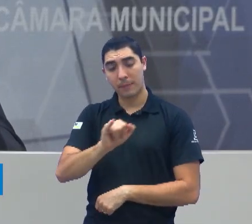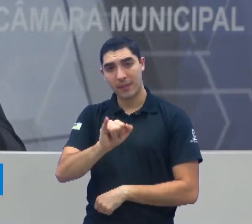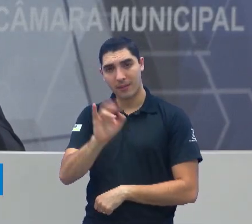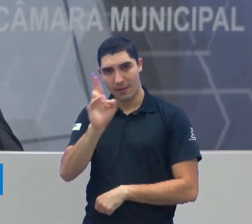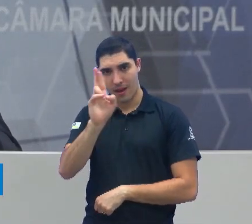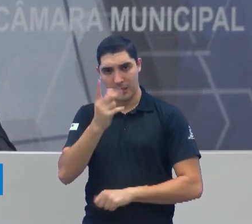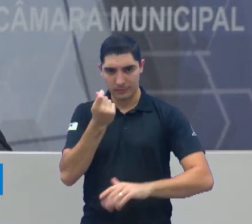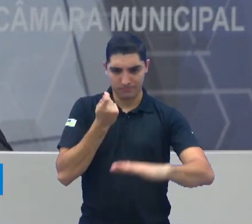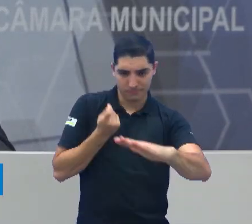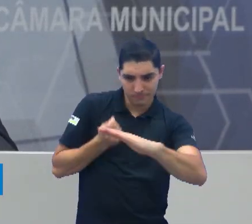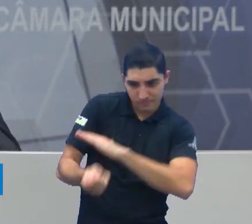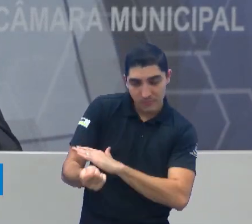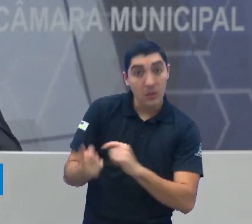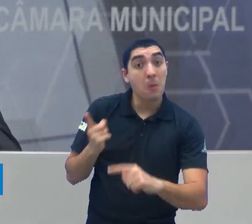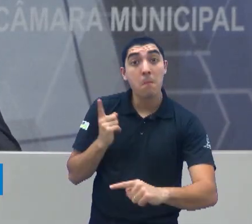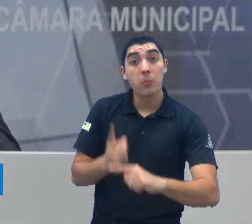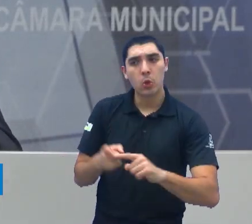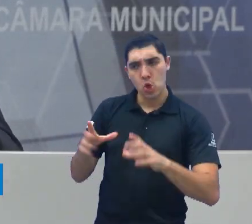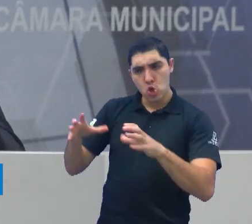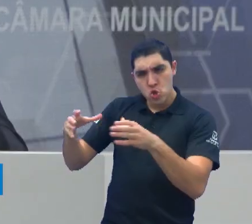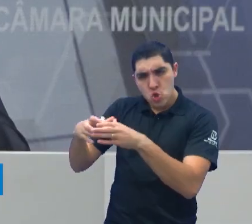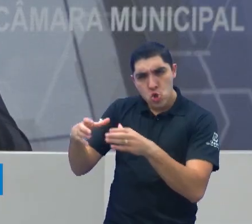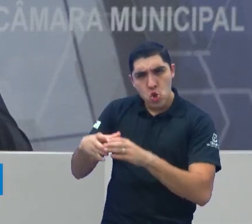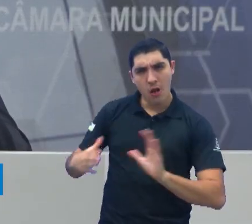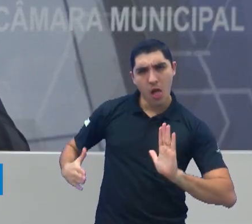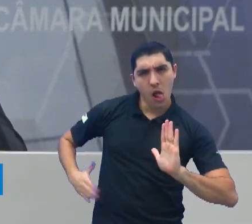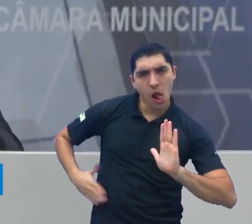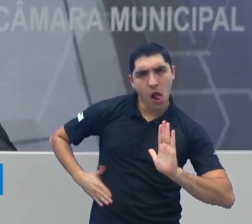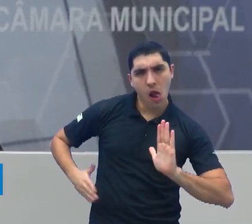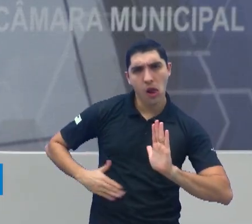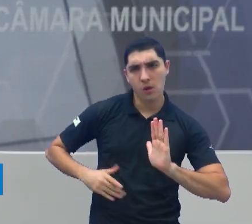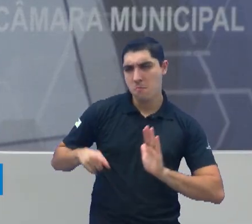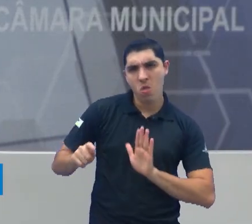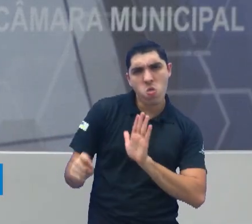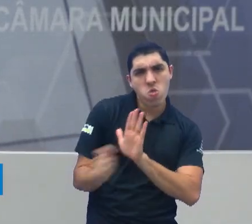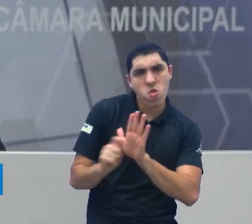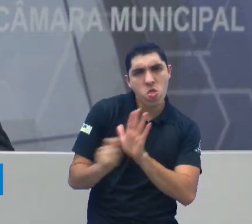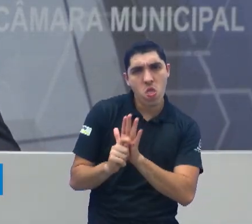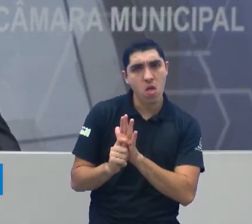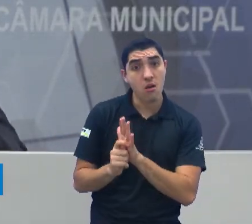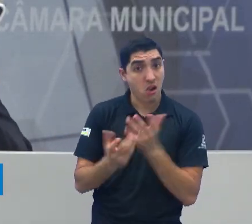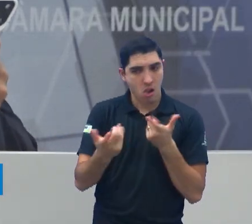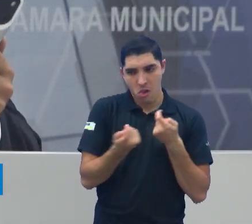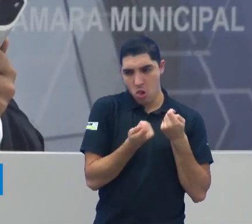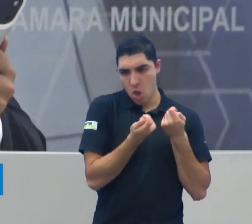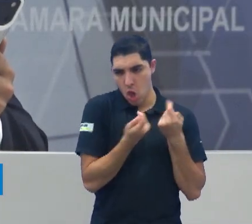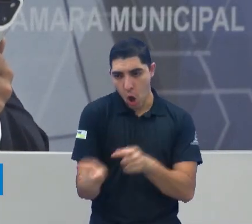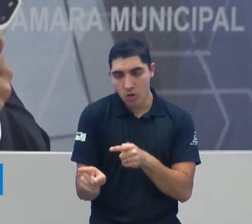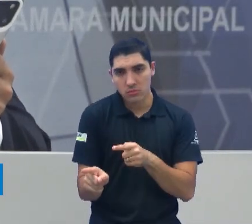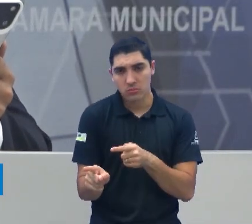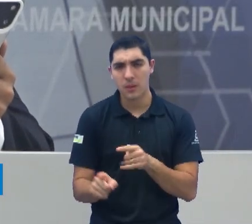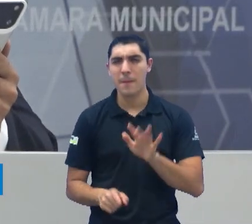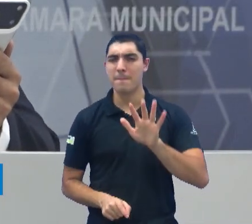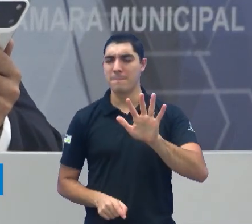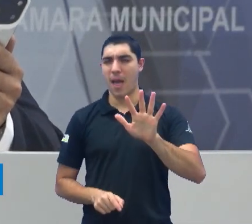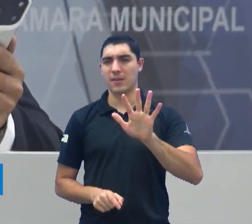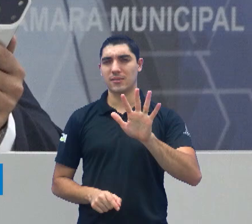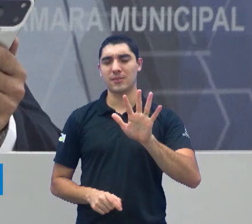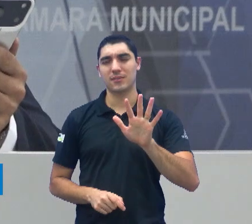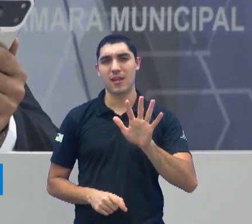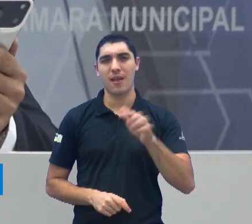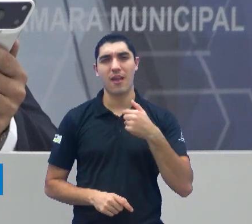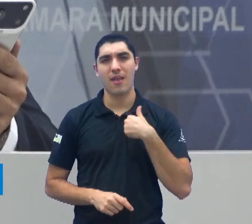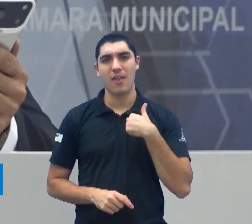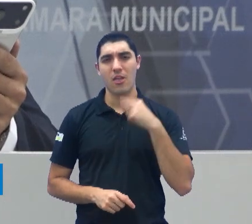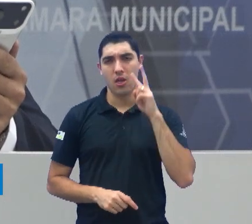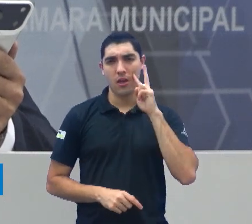financeiramente as facções e fortalecer o sistema prisional. Eu queria me pegar só nessa questão aqui, um